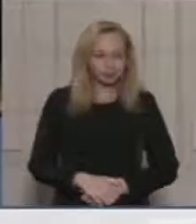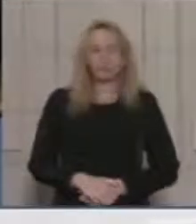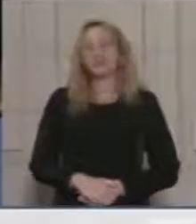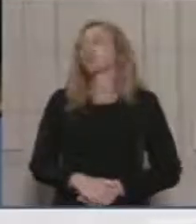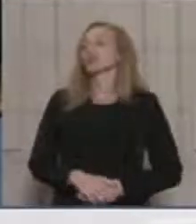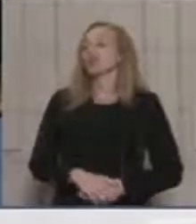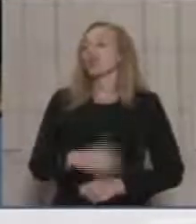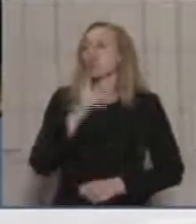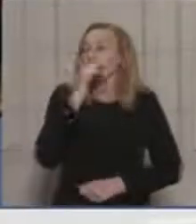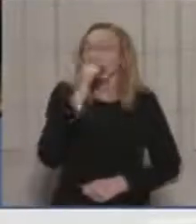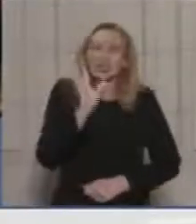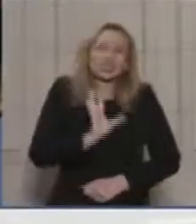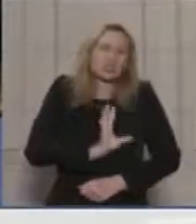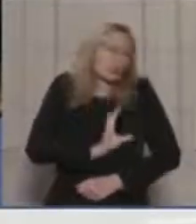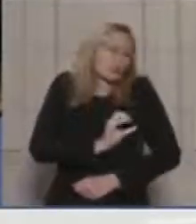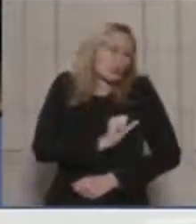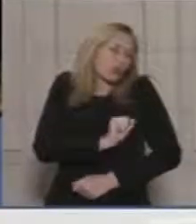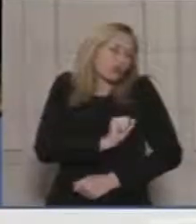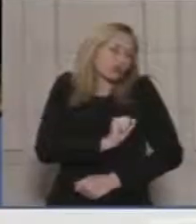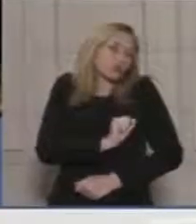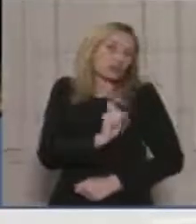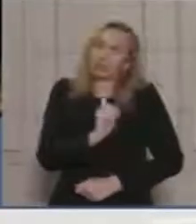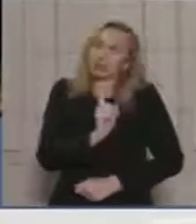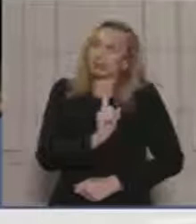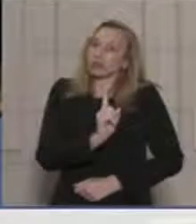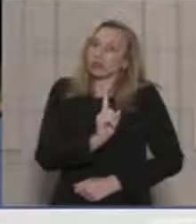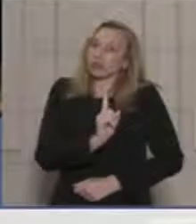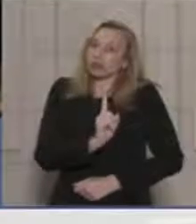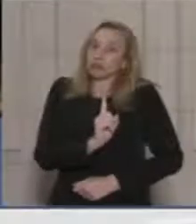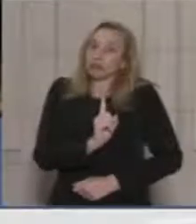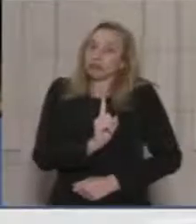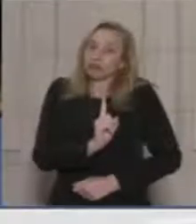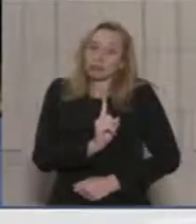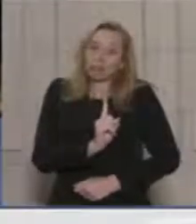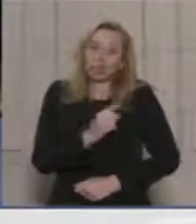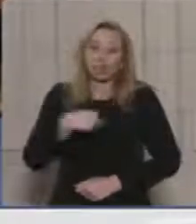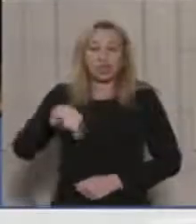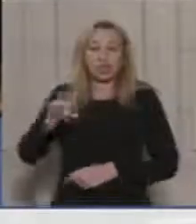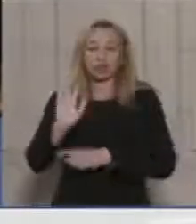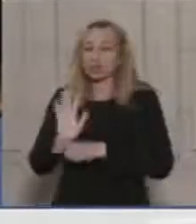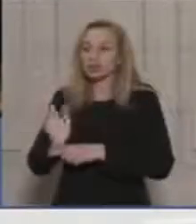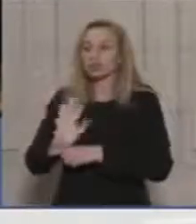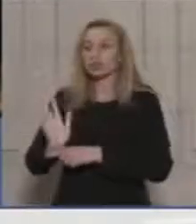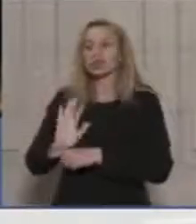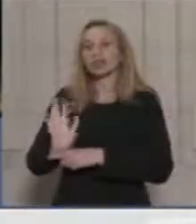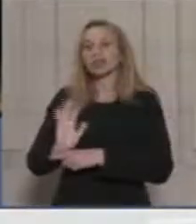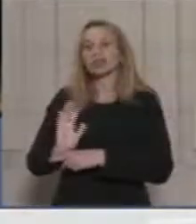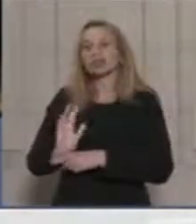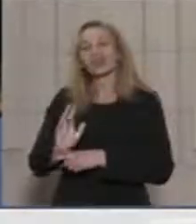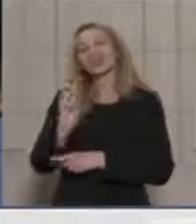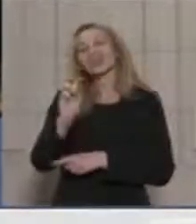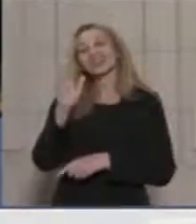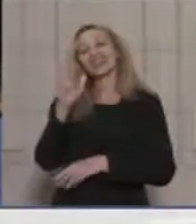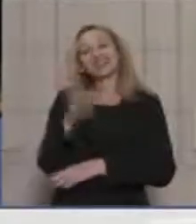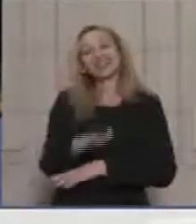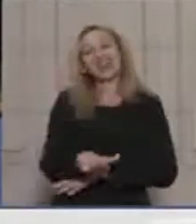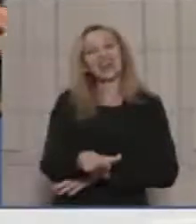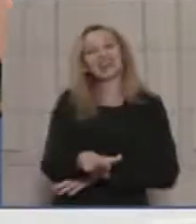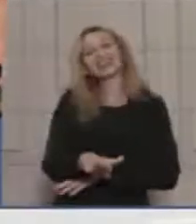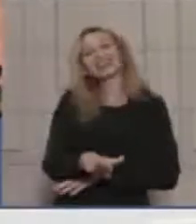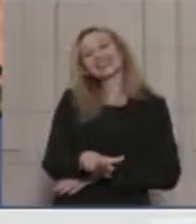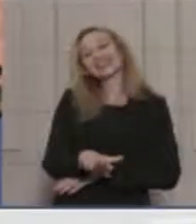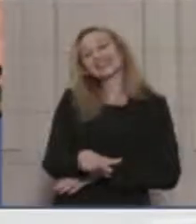parece romântico, mas não é, ir ao cinema com a esposa às 5 da tarde.